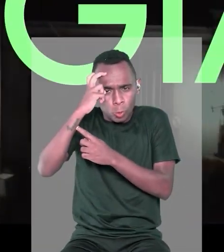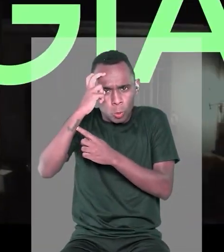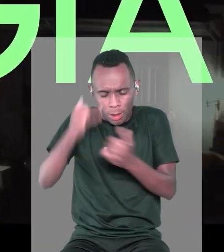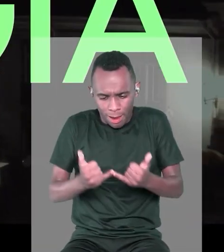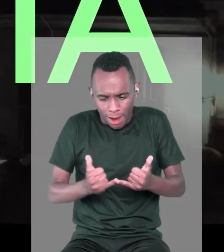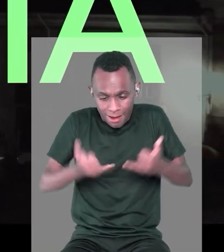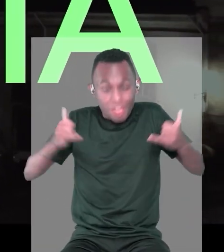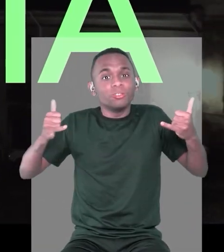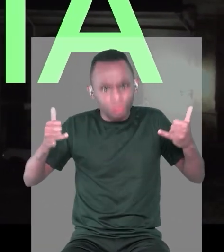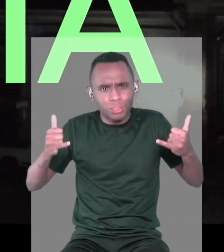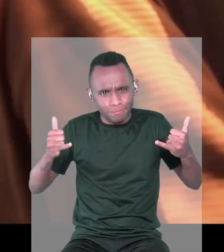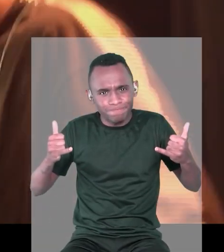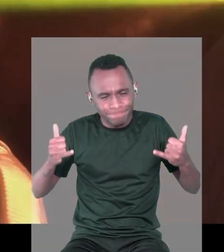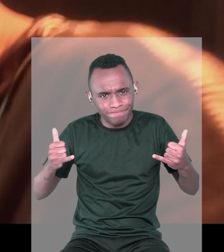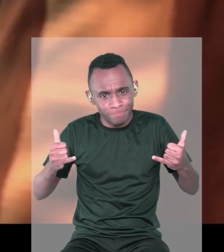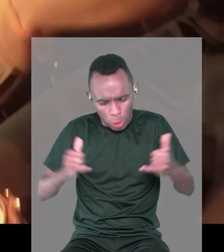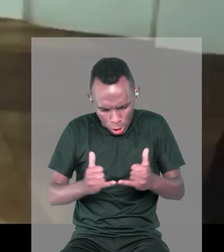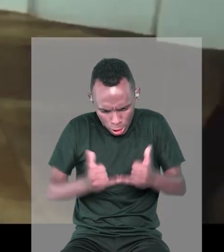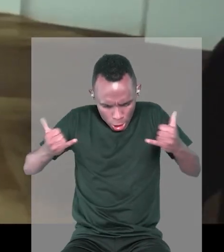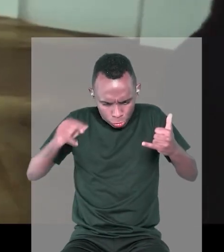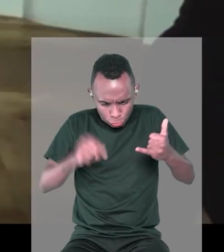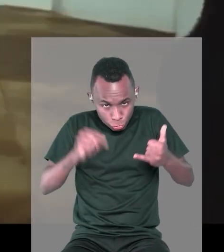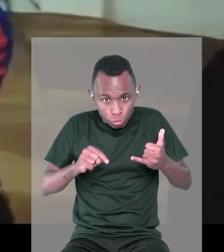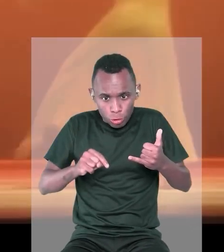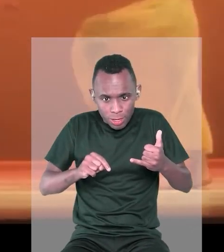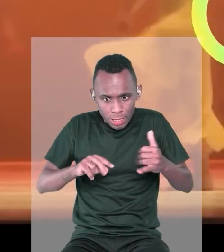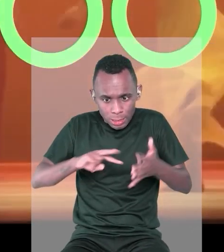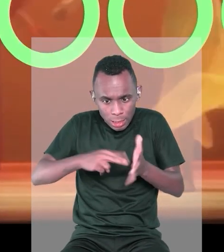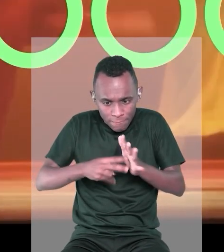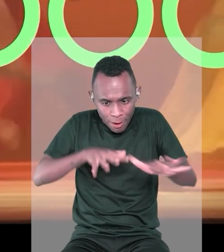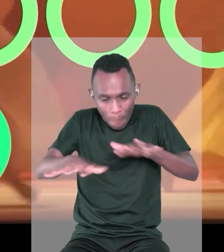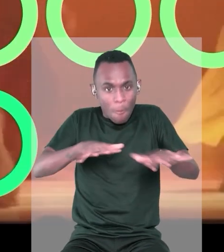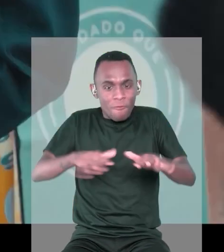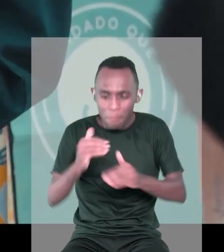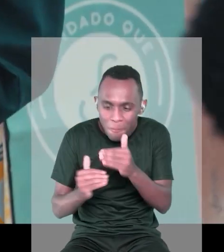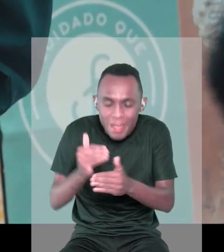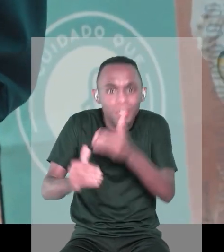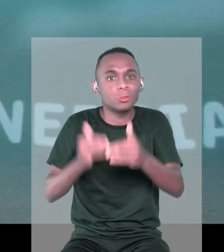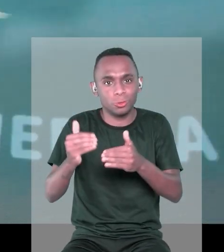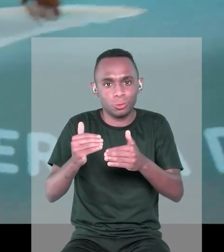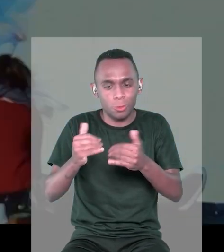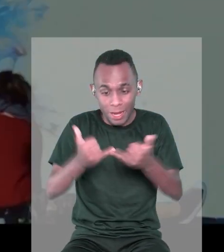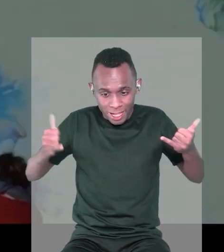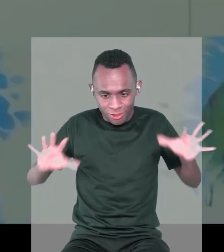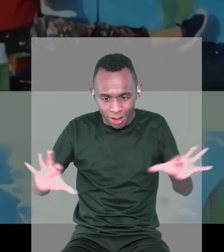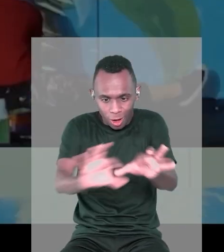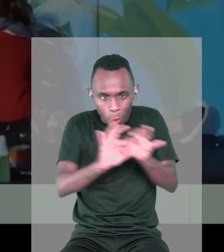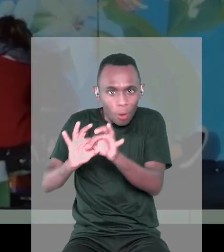da CEMIG, patrocinadora do evento, mostra diversos eventos culturais, como peças de